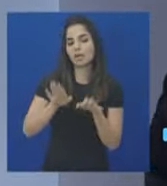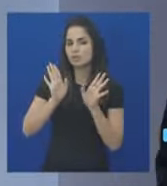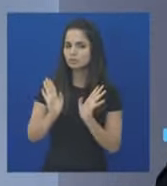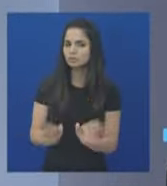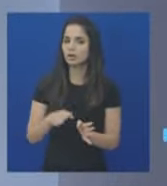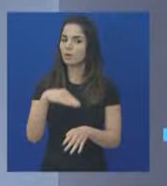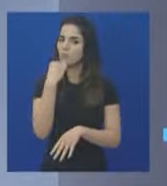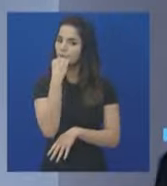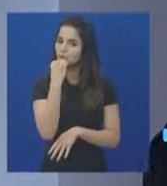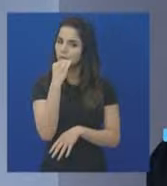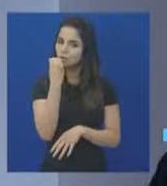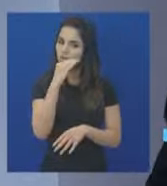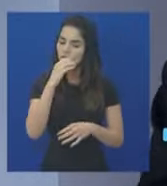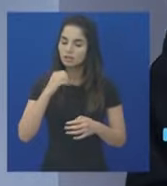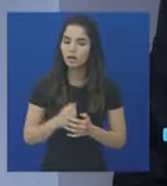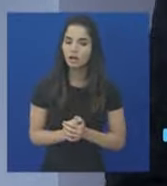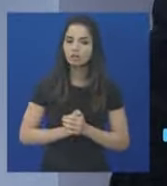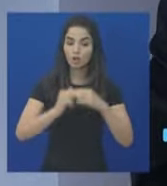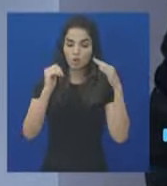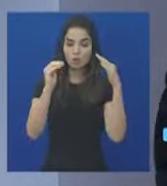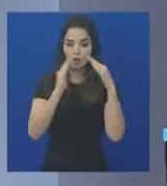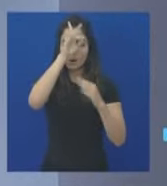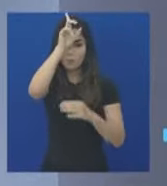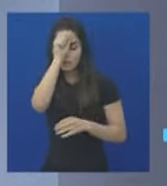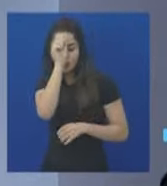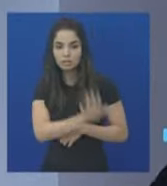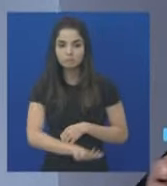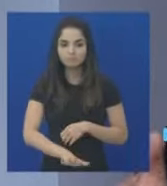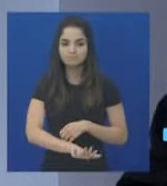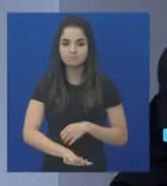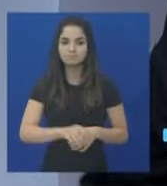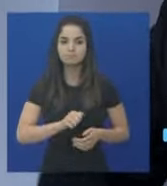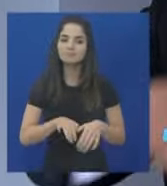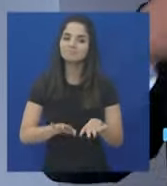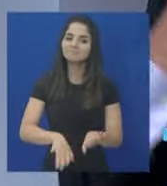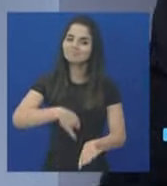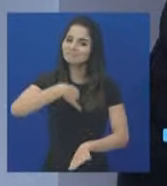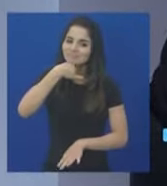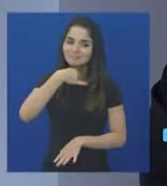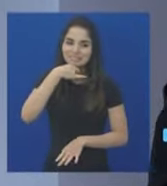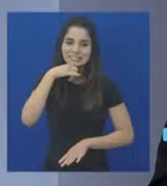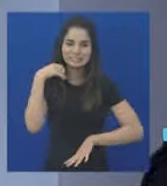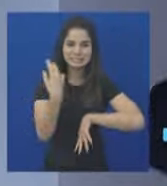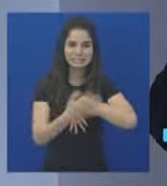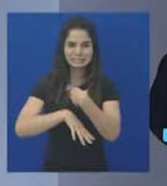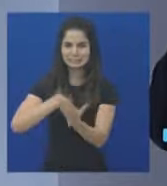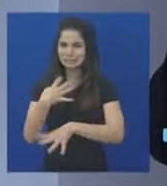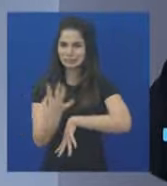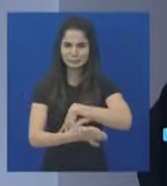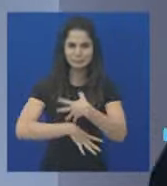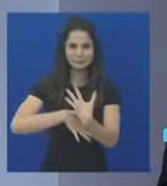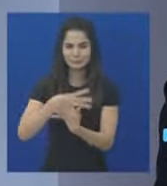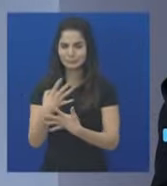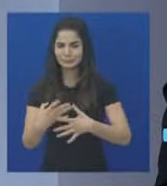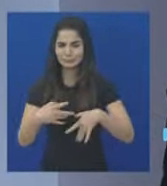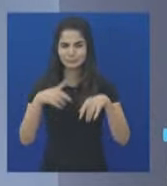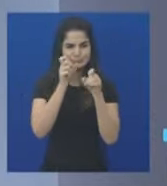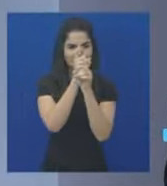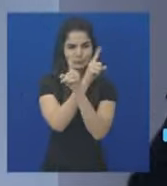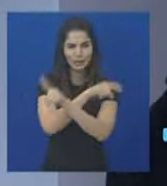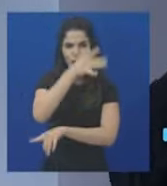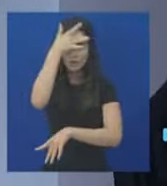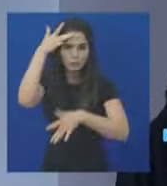César, de fazer o hospital da criança. Infelizmente, a situação hoje é caótica. O povo está morrendo por